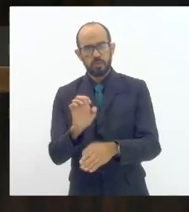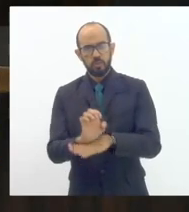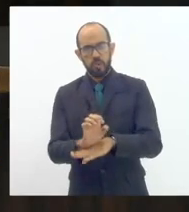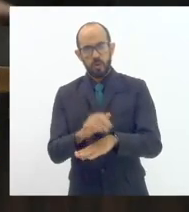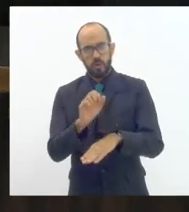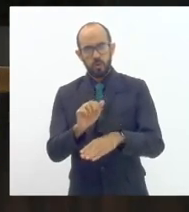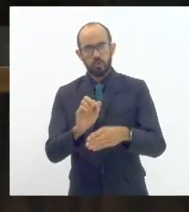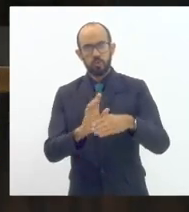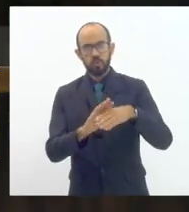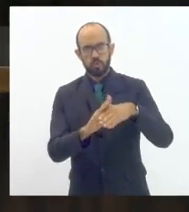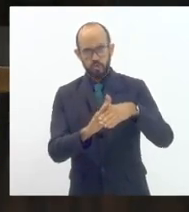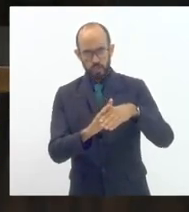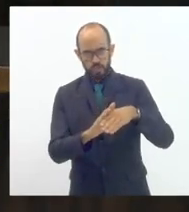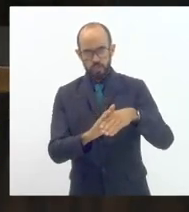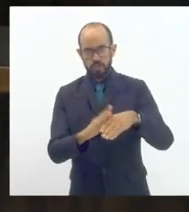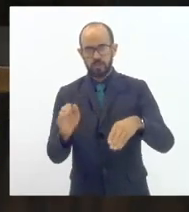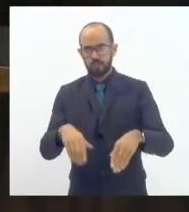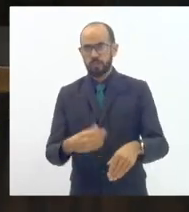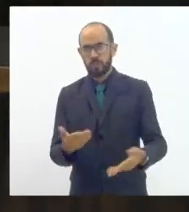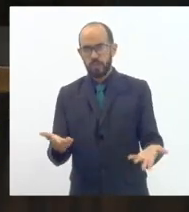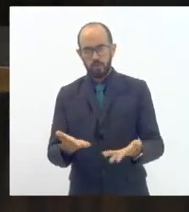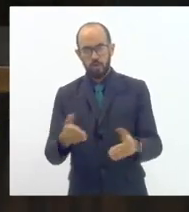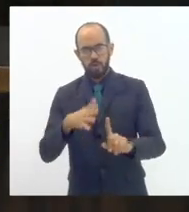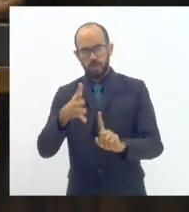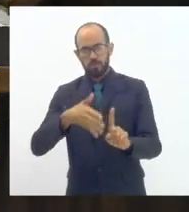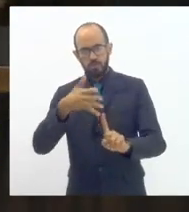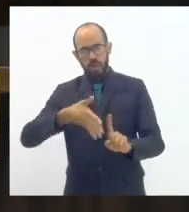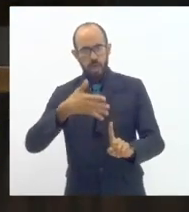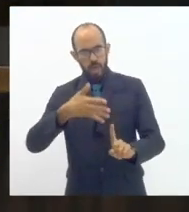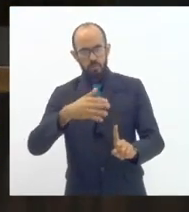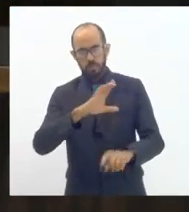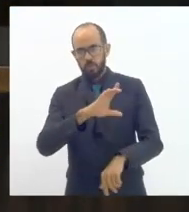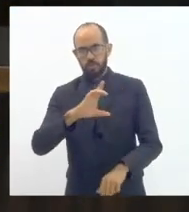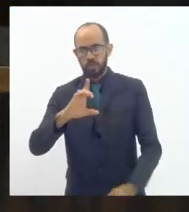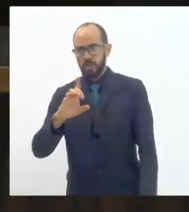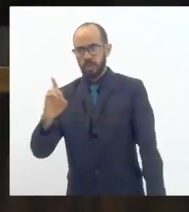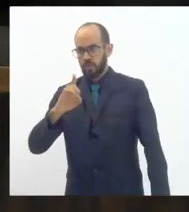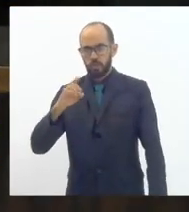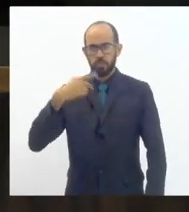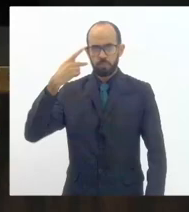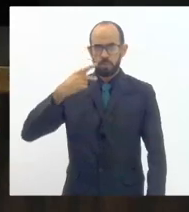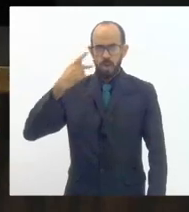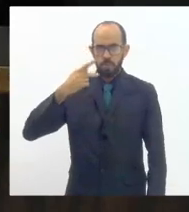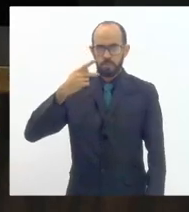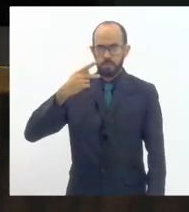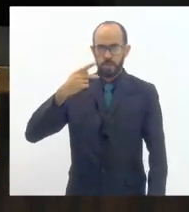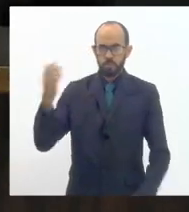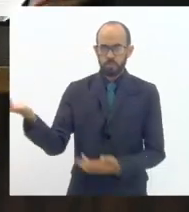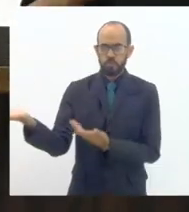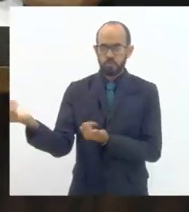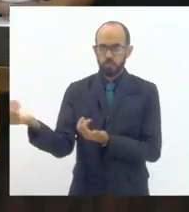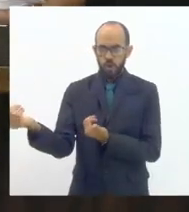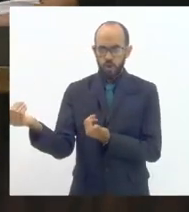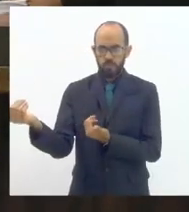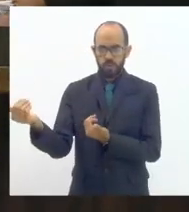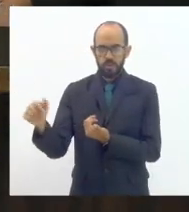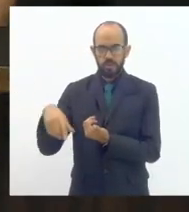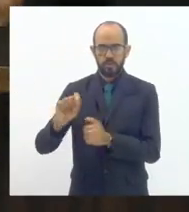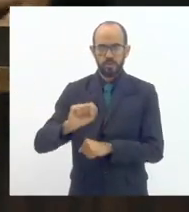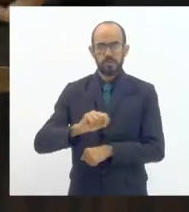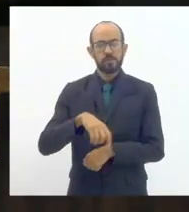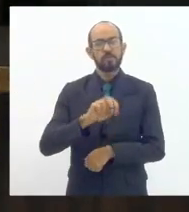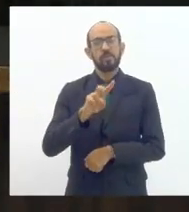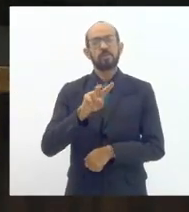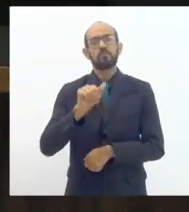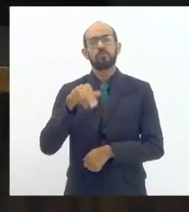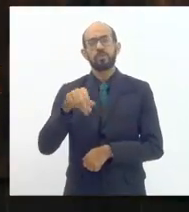Passo a palavra agora ao nosso coordenador do Parlamento Juvenil, aquele que dá o nome e dá o sangue, Wanderson